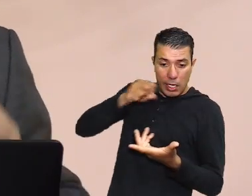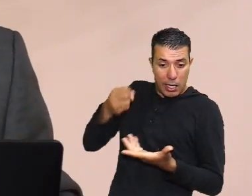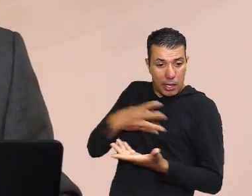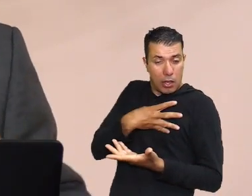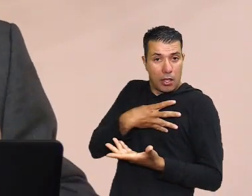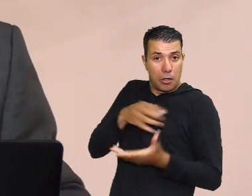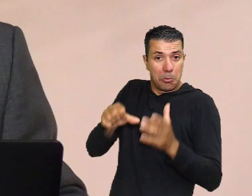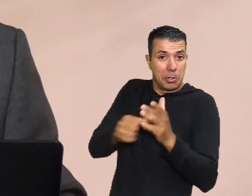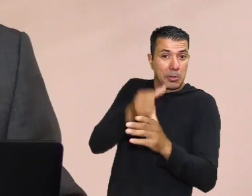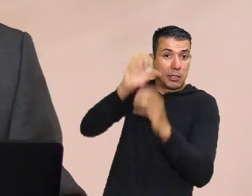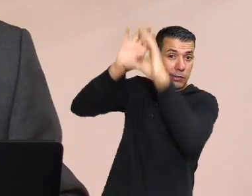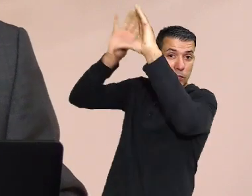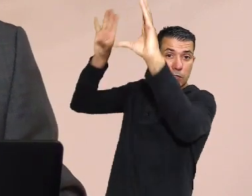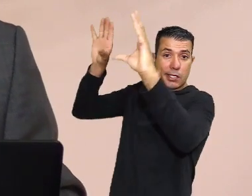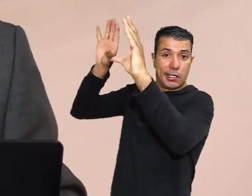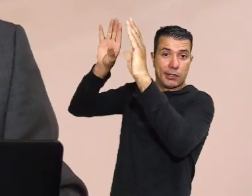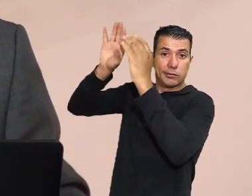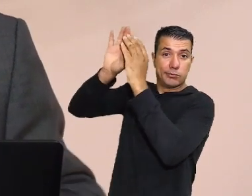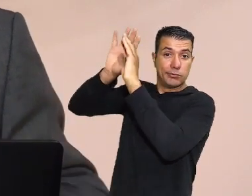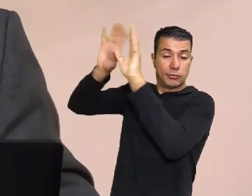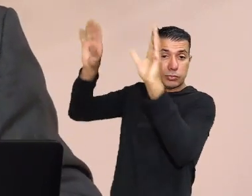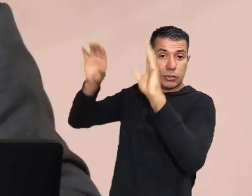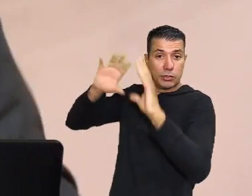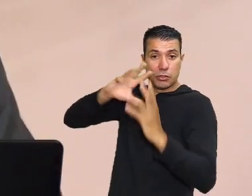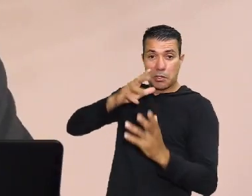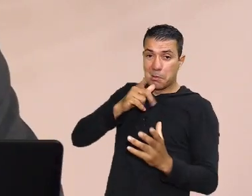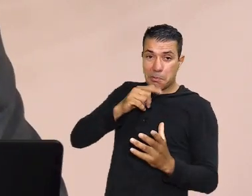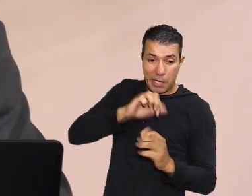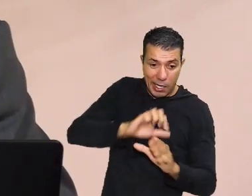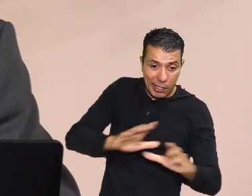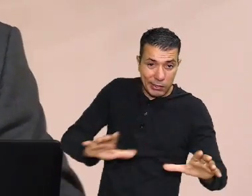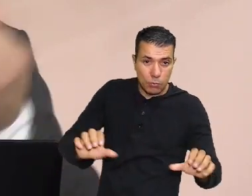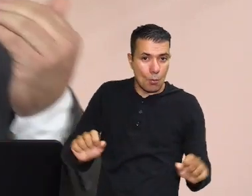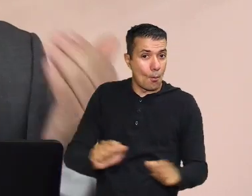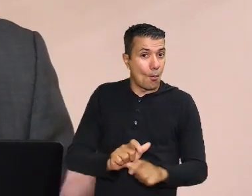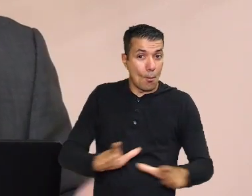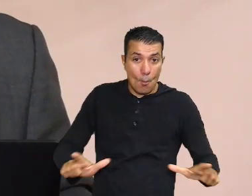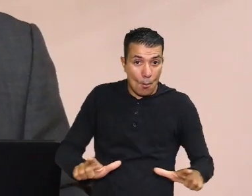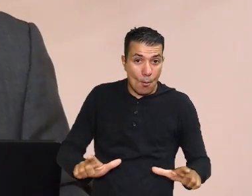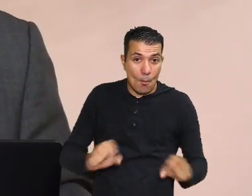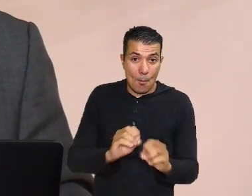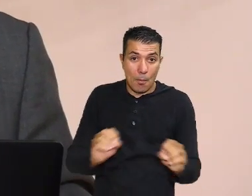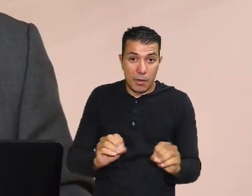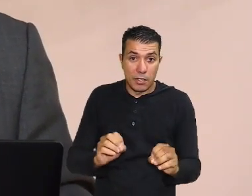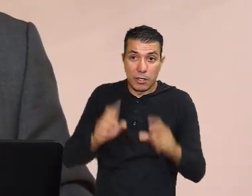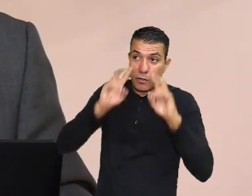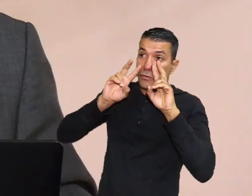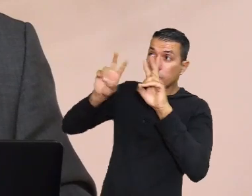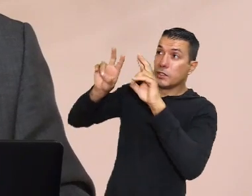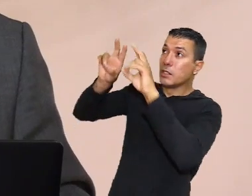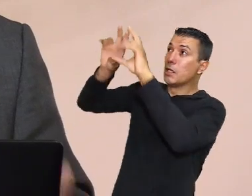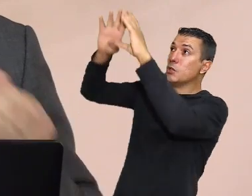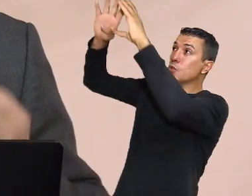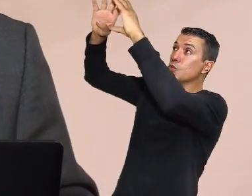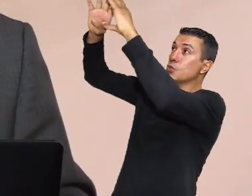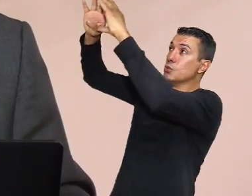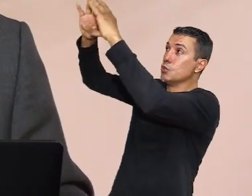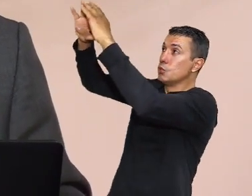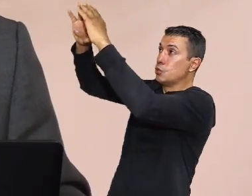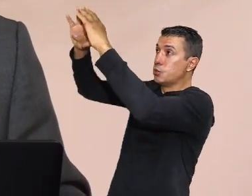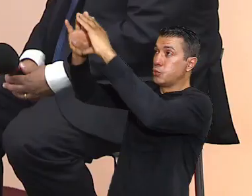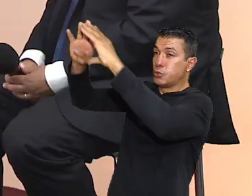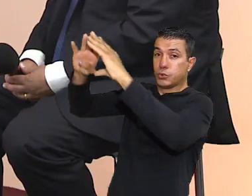primeiro céu e a primeira terra passaram e o mar já não existe. Vi também a cidade santa, aqui diz, ó, a